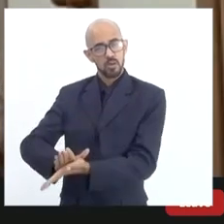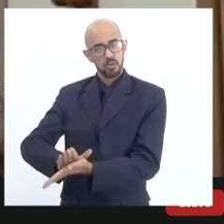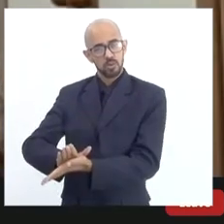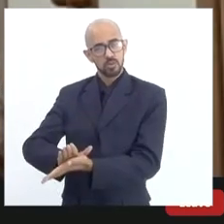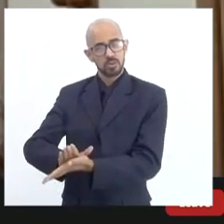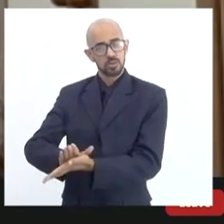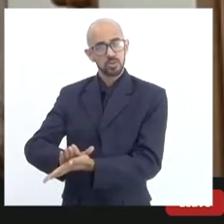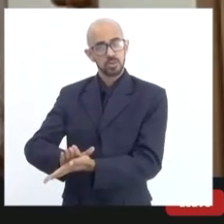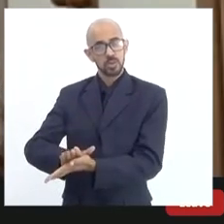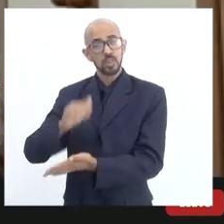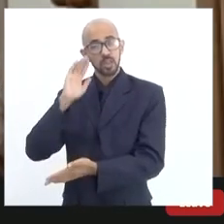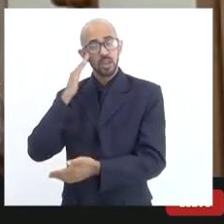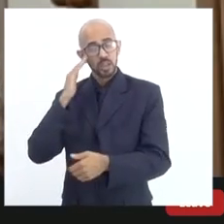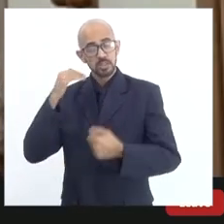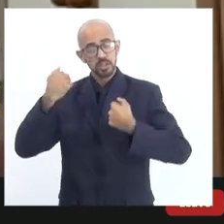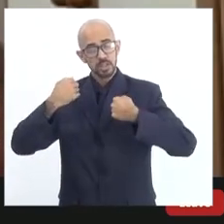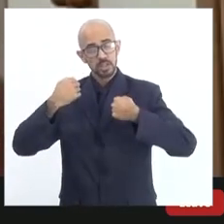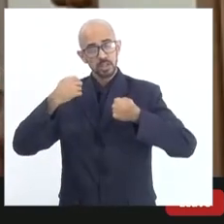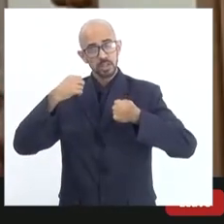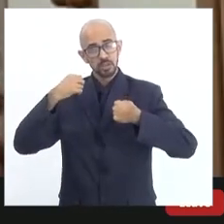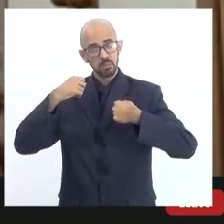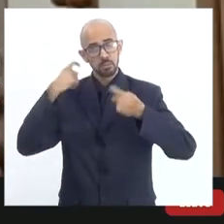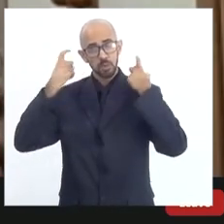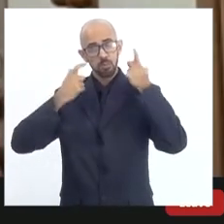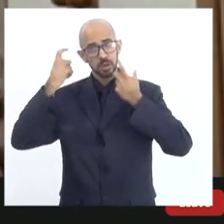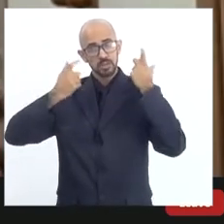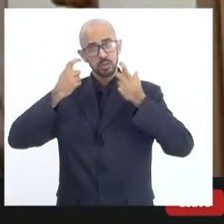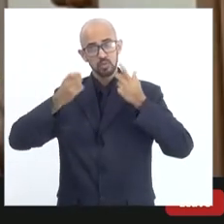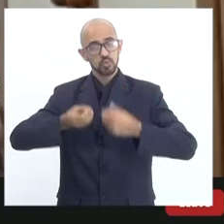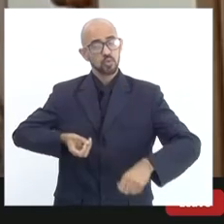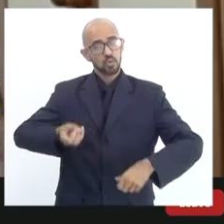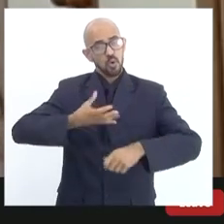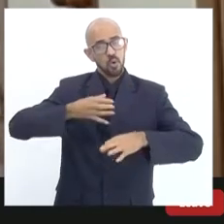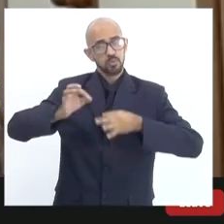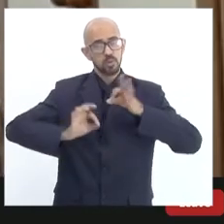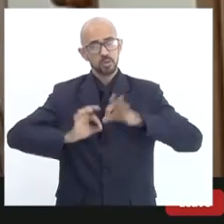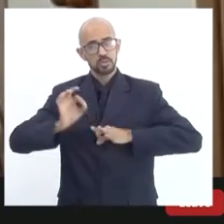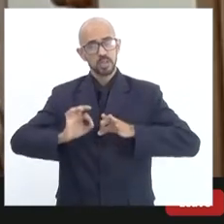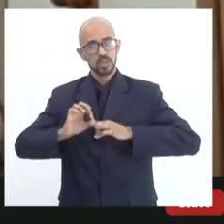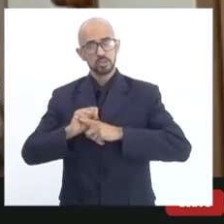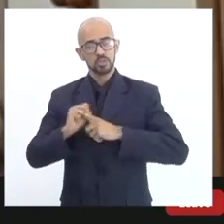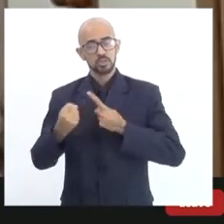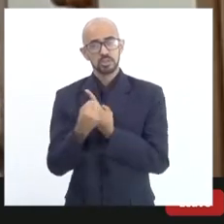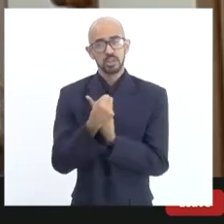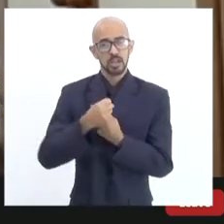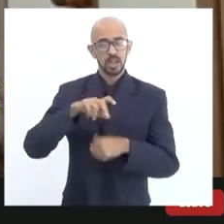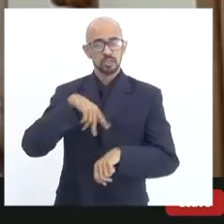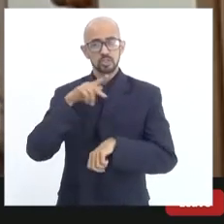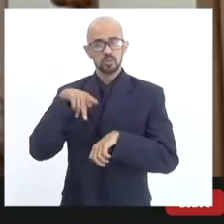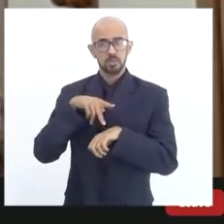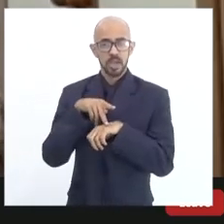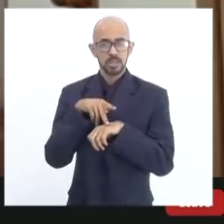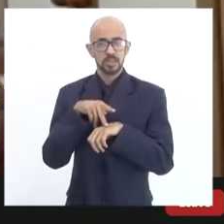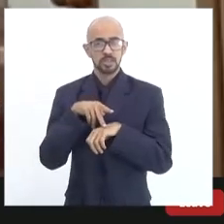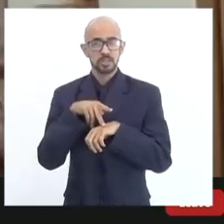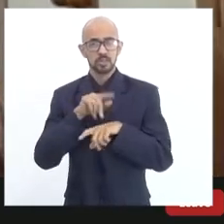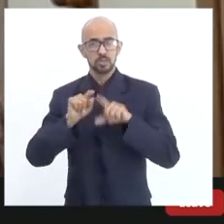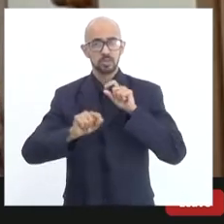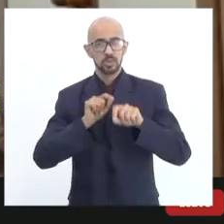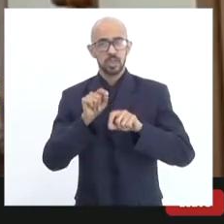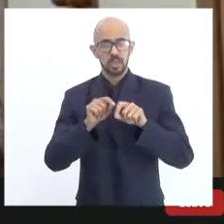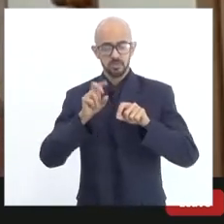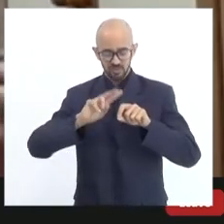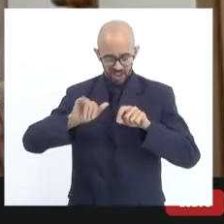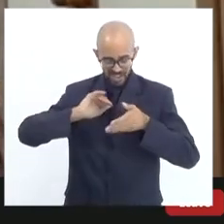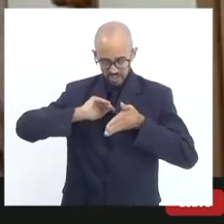essa preocupação de um novo projeto civilizatório, de um novo projeto de nação que vai